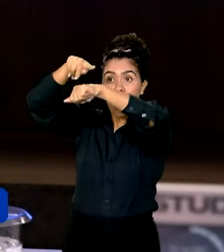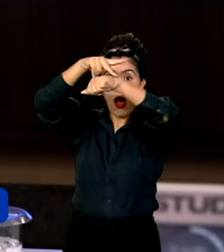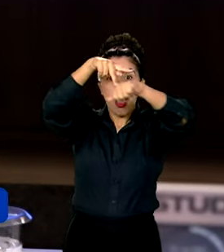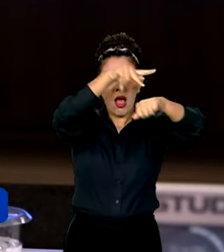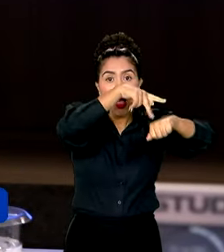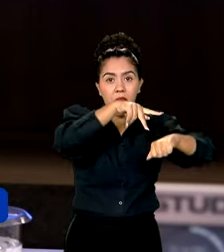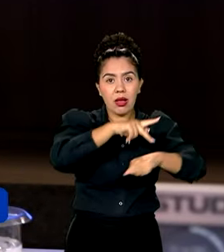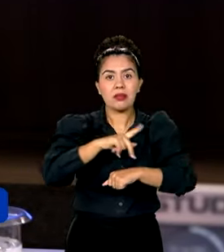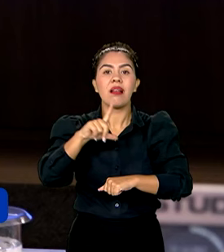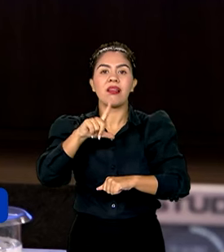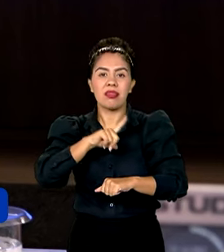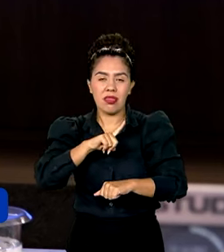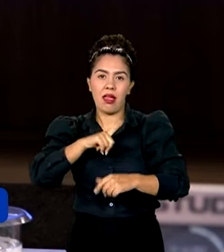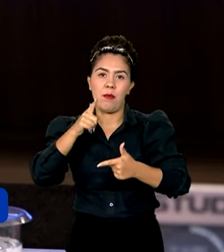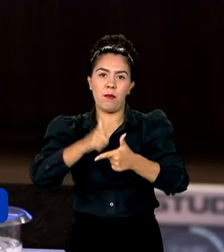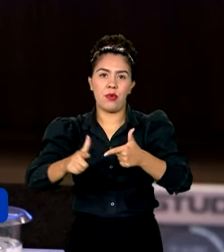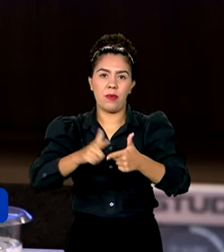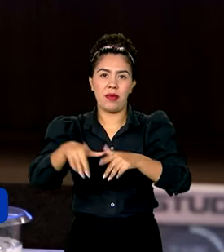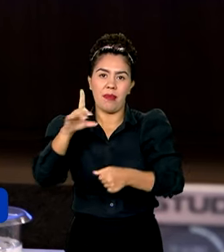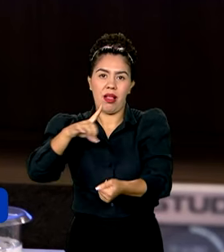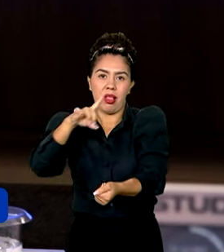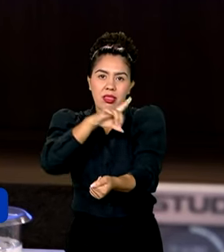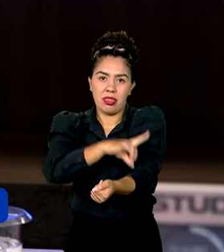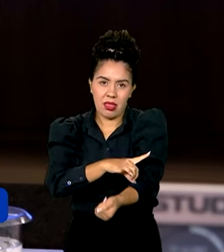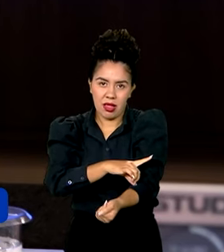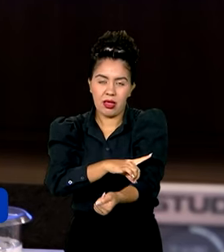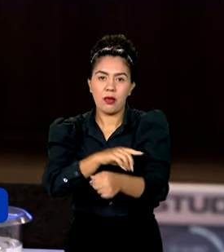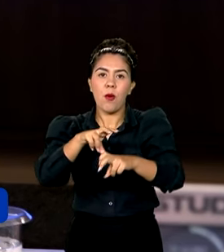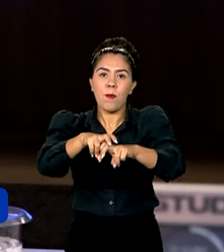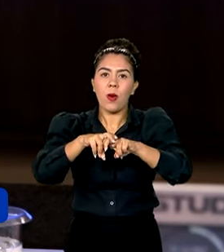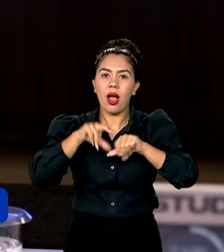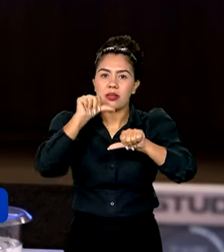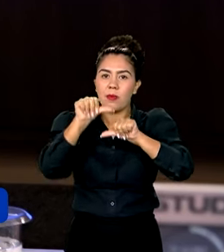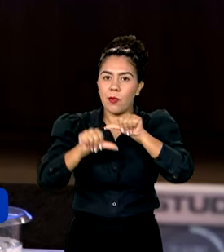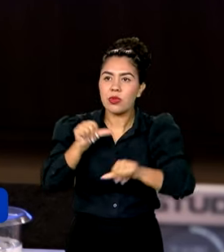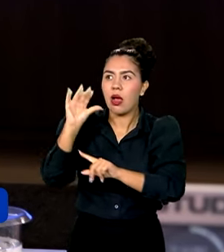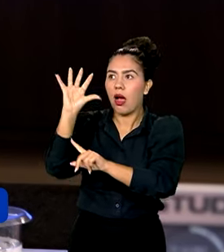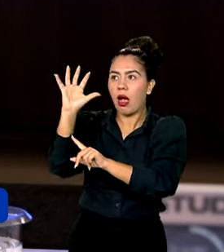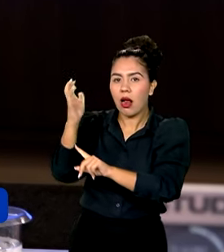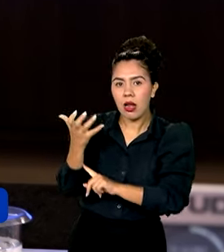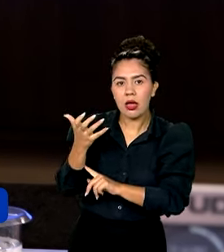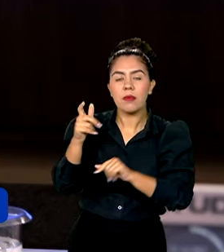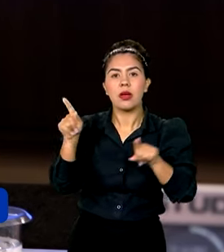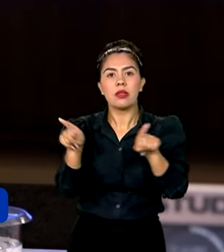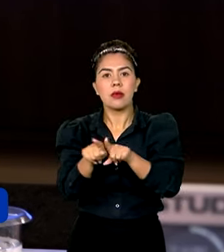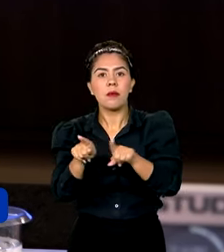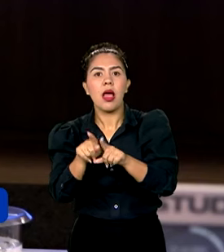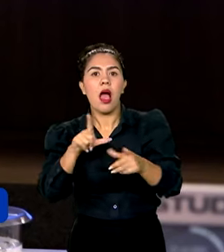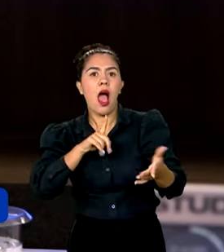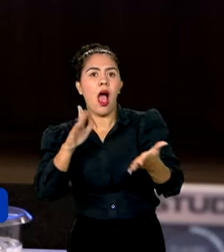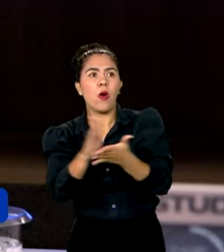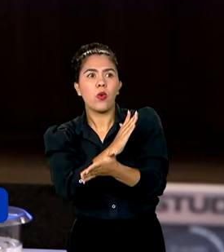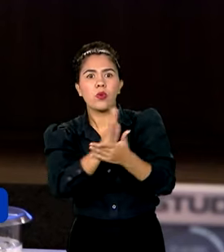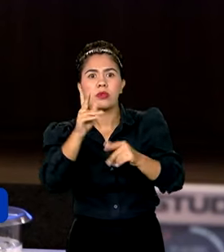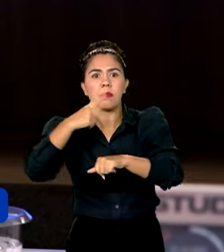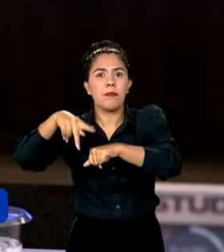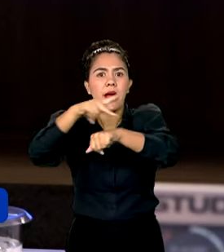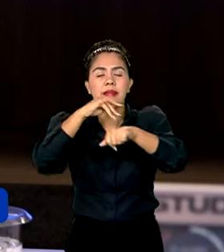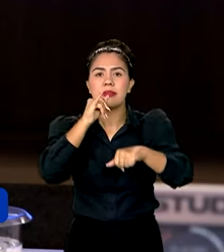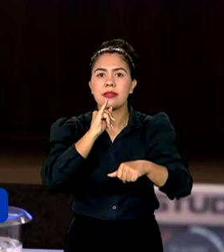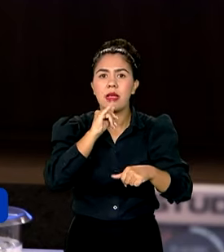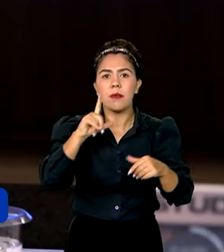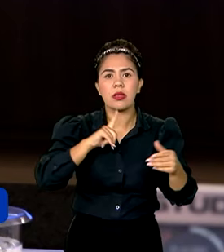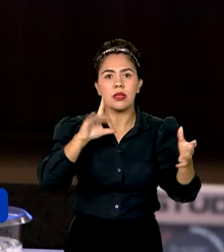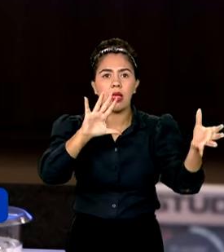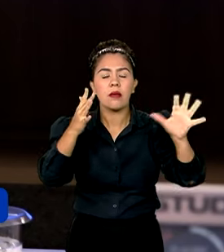enfrentam o problema da dengue né devido às mudanças climáticas até países de clima temperado e vou mencionar o caso